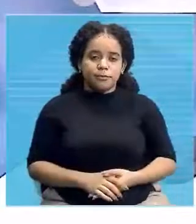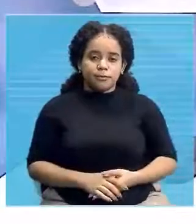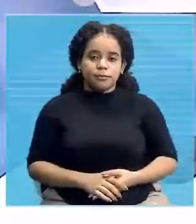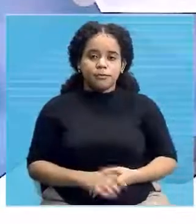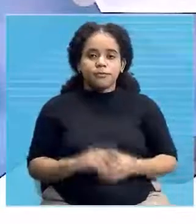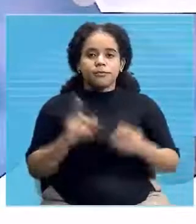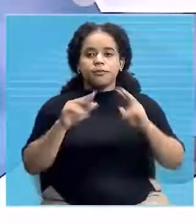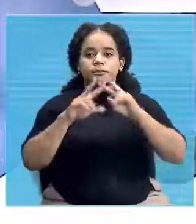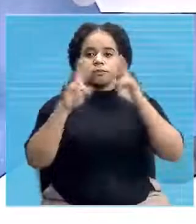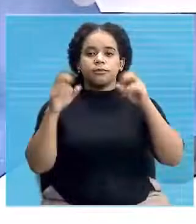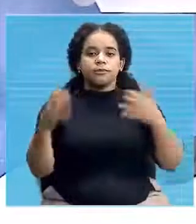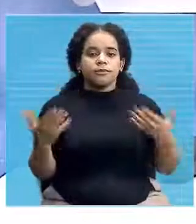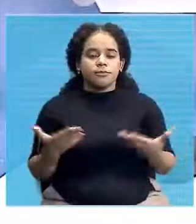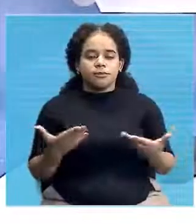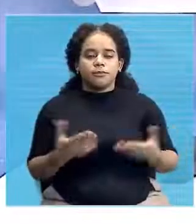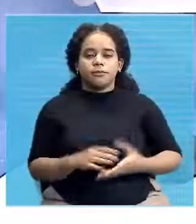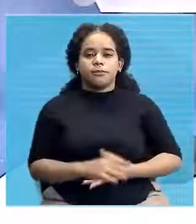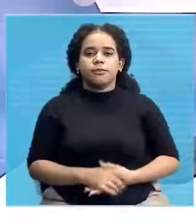Assunto atual.